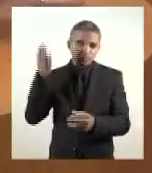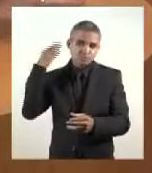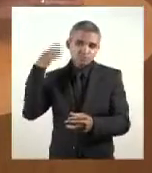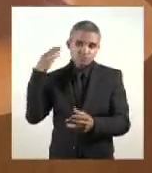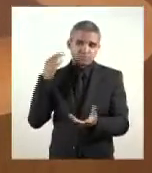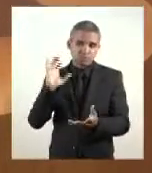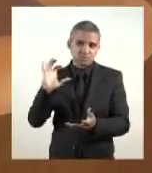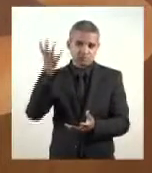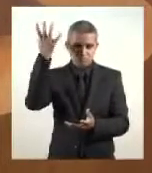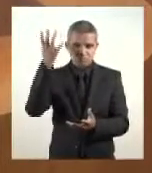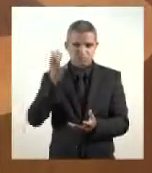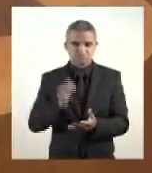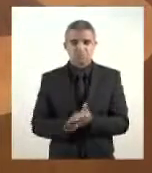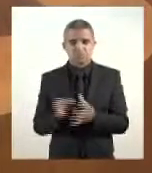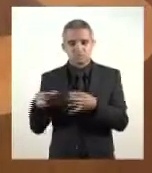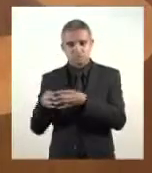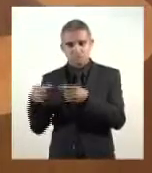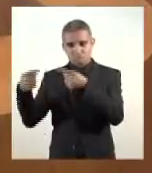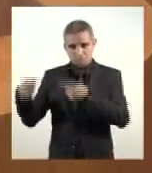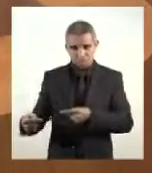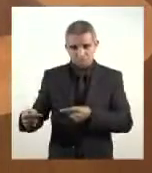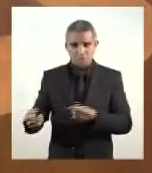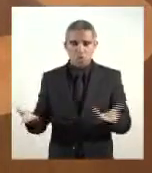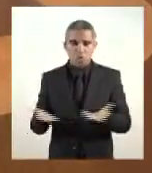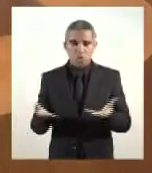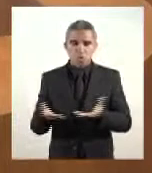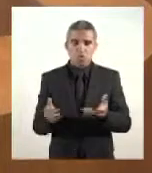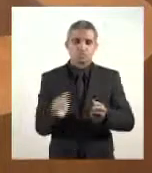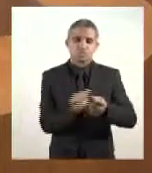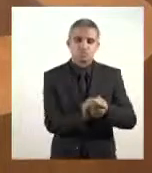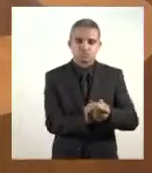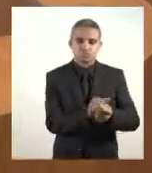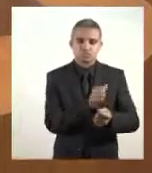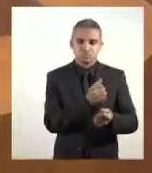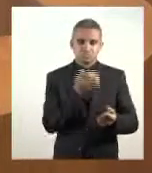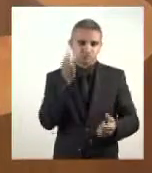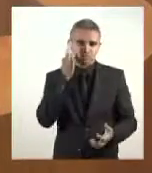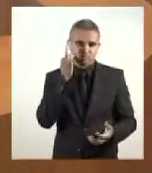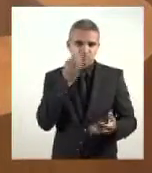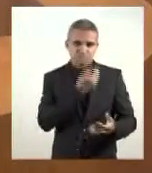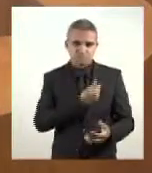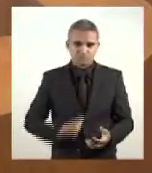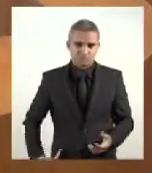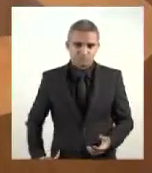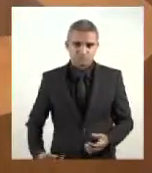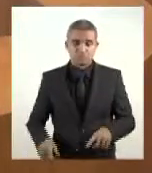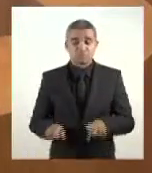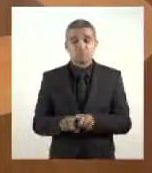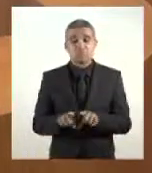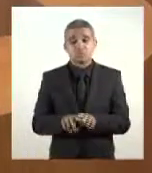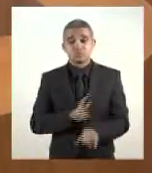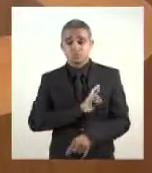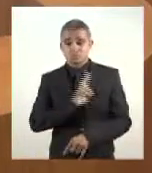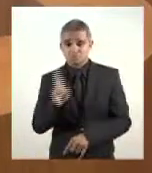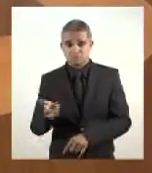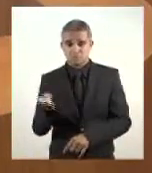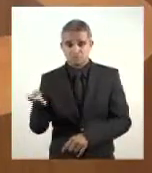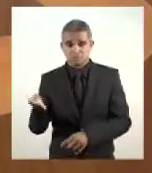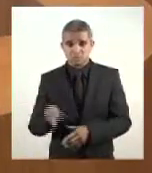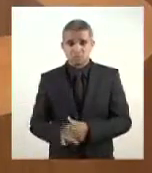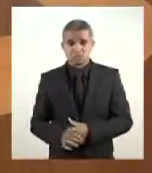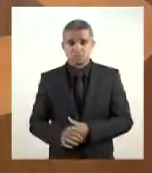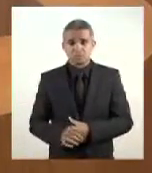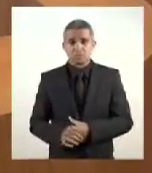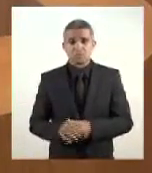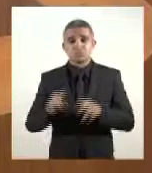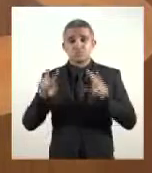de um membro que era oposição e hoje é do governo. E eu respondo a Vossa Excelência essa questão do Estado, essa questão de outros estados, deputado